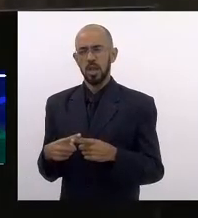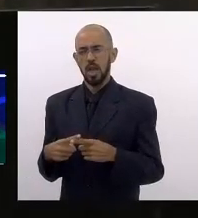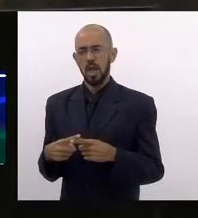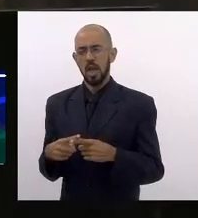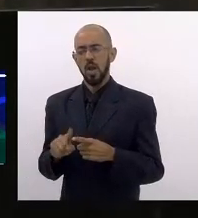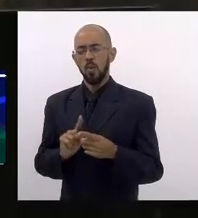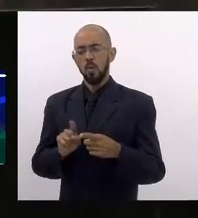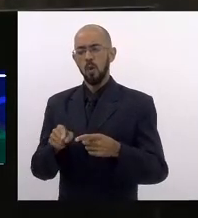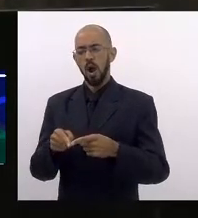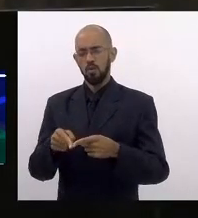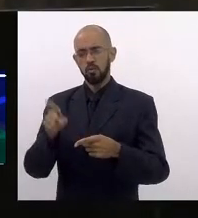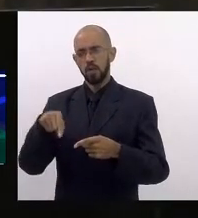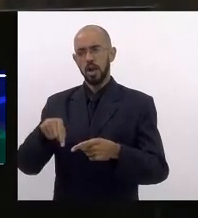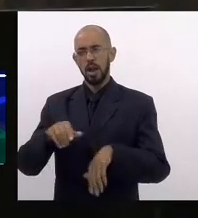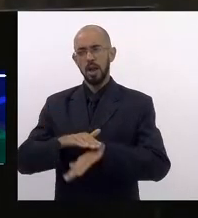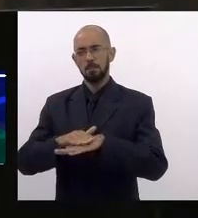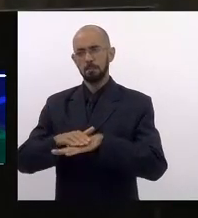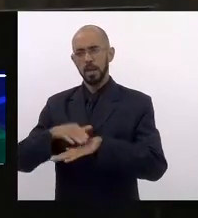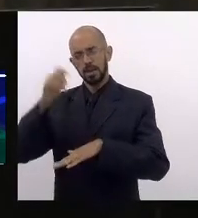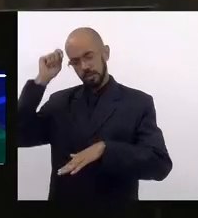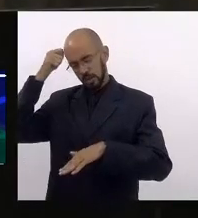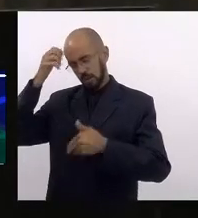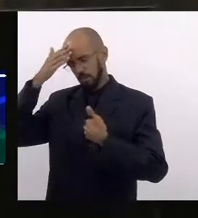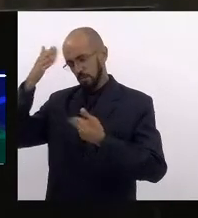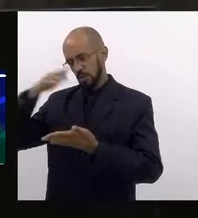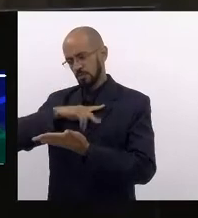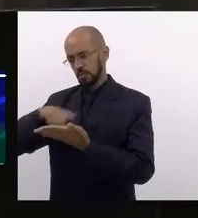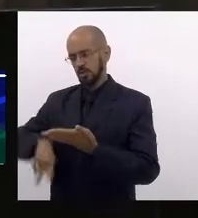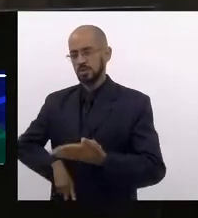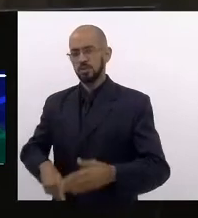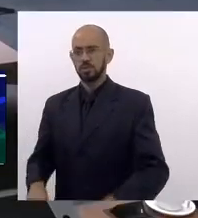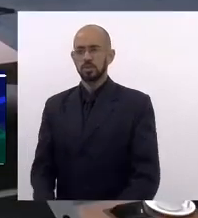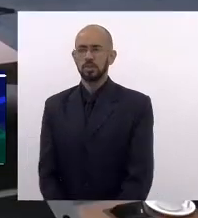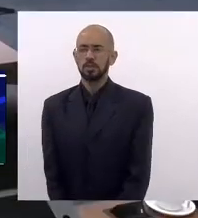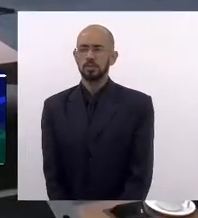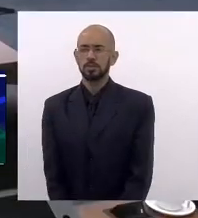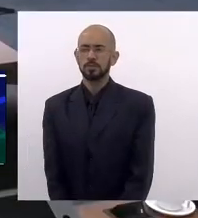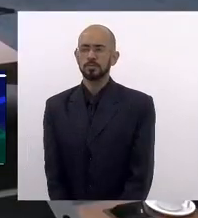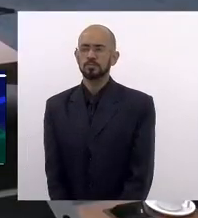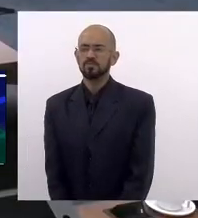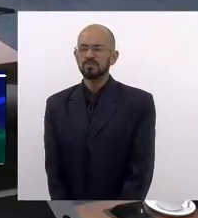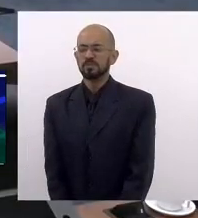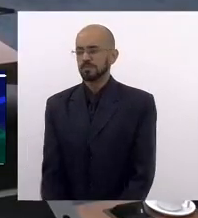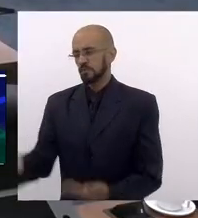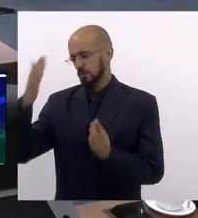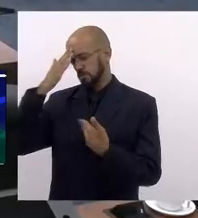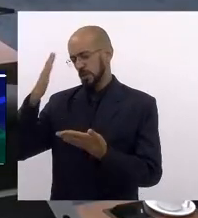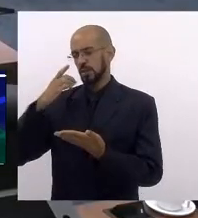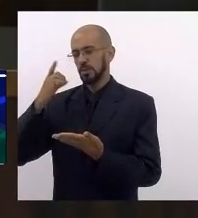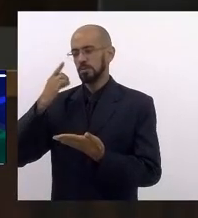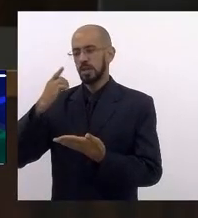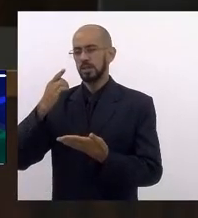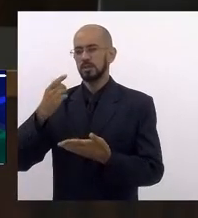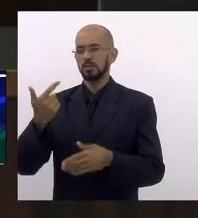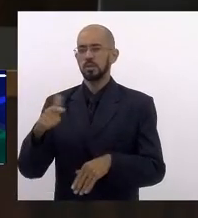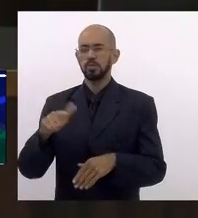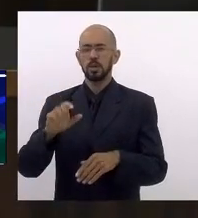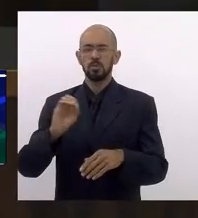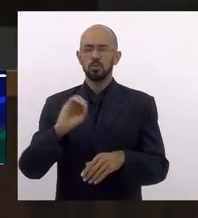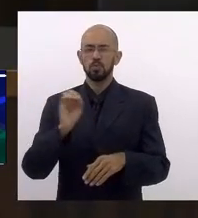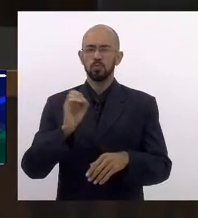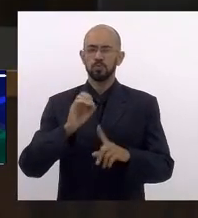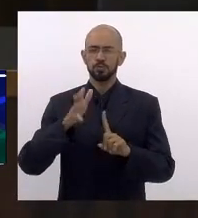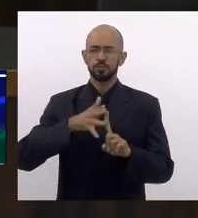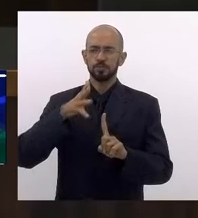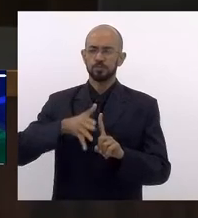alvo é a pele negra. Obrigada, senhora presidenta. Obrigada, deputada. Não havendo mais oradores